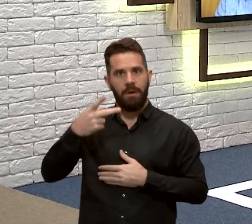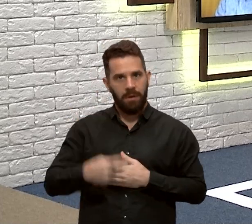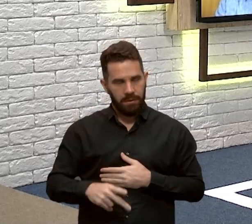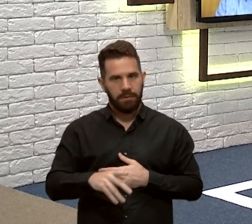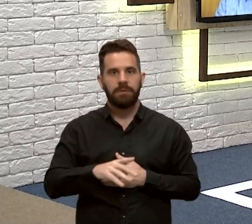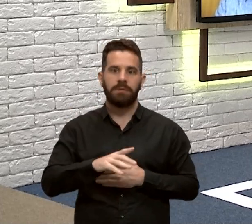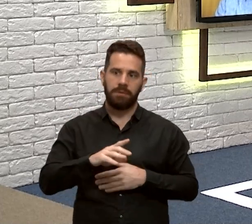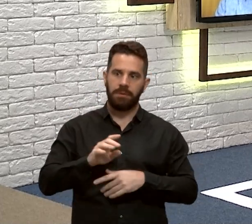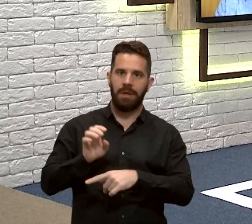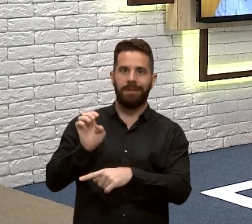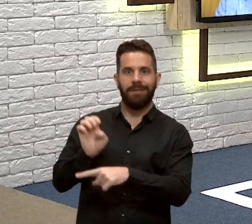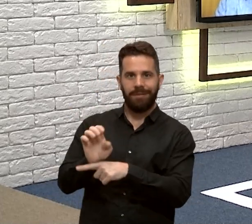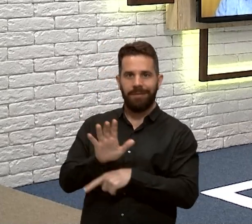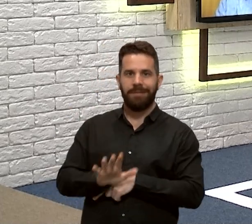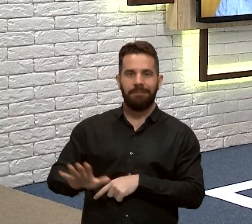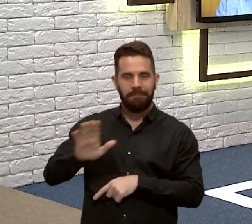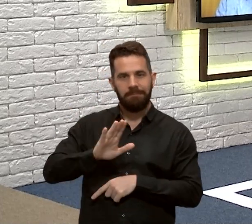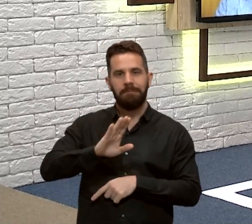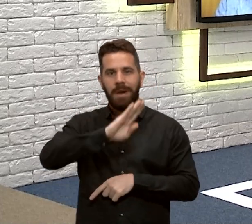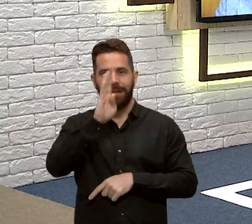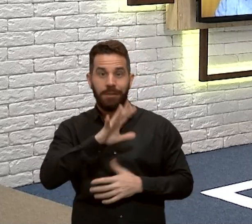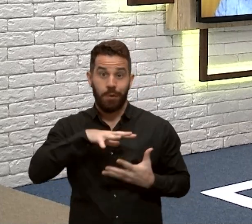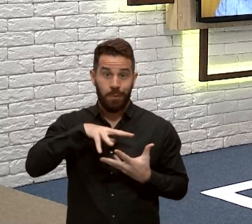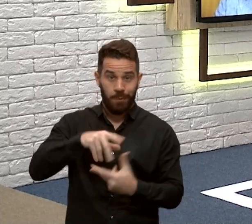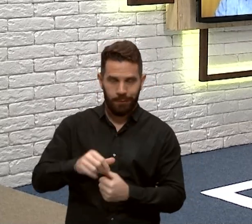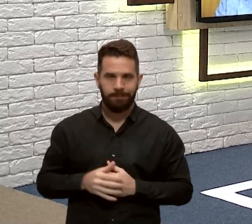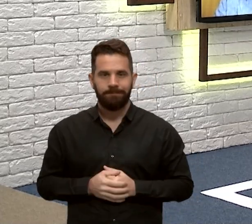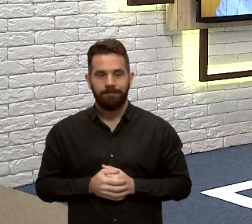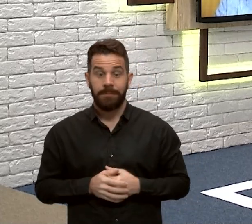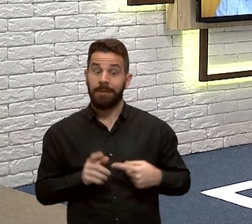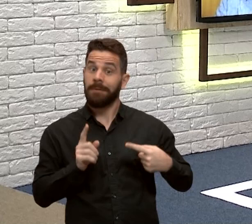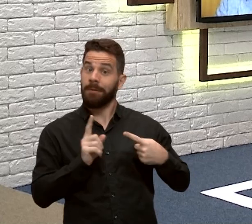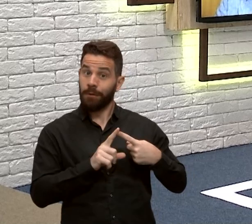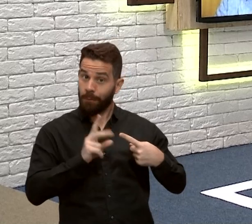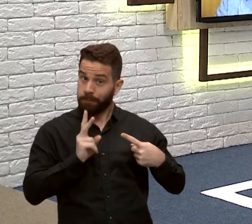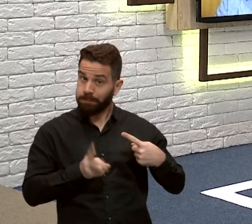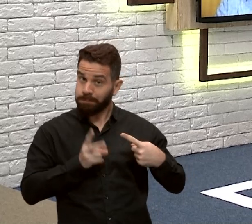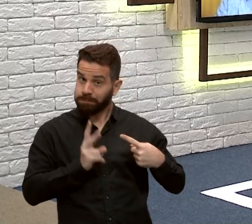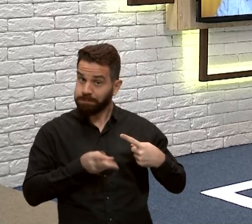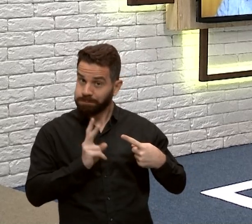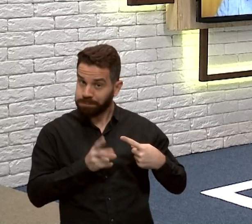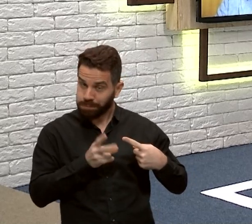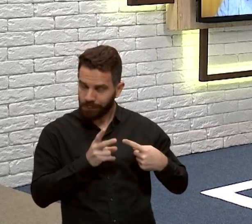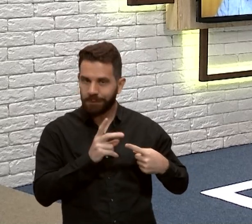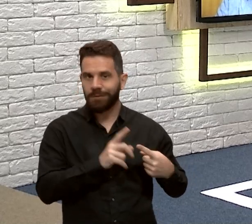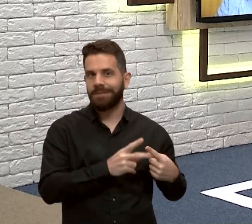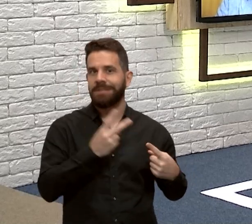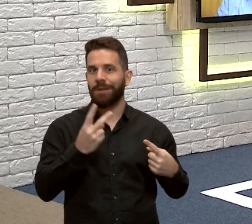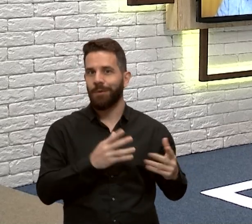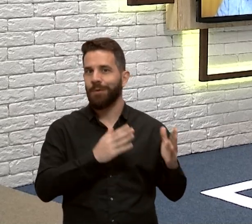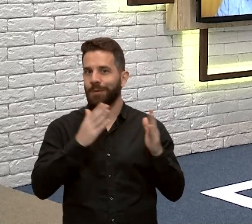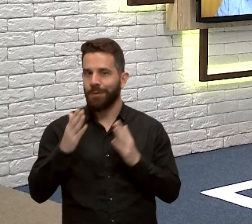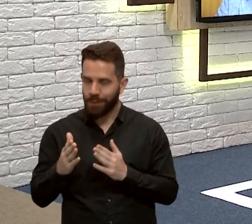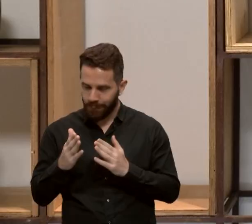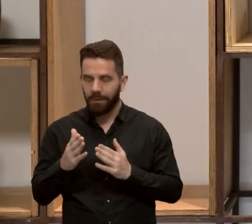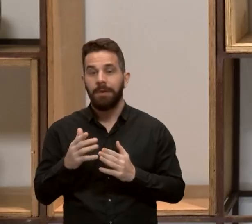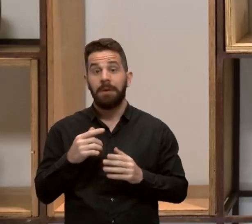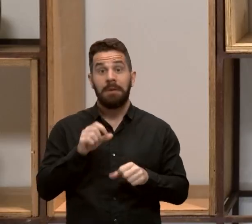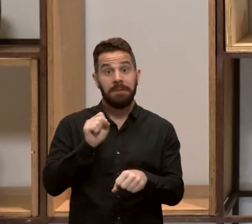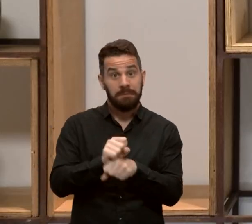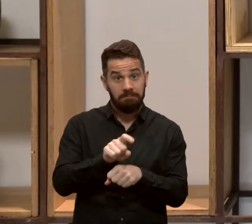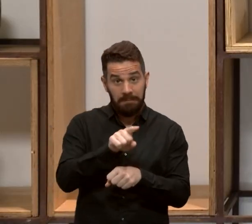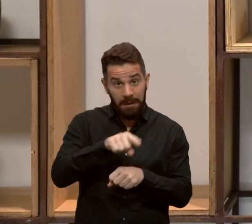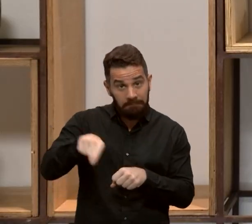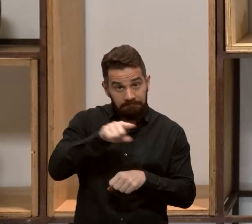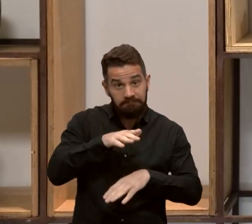de Goiás, do Brasil e do mundo. Bom, não vamos me despedir da professora Vilma, porque ela continua com a gente no próximo bloco, e espero que você que está